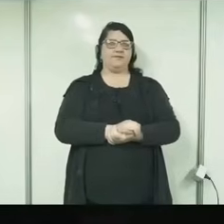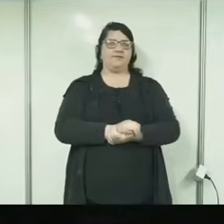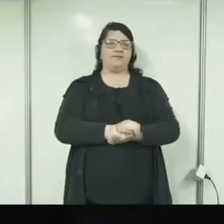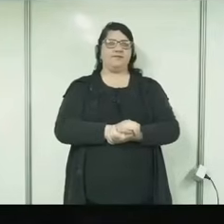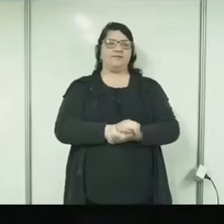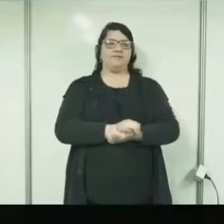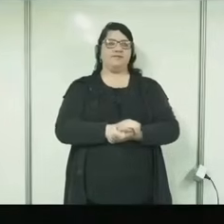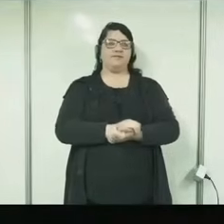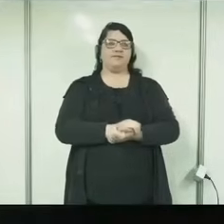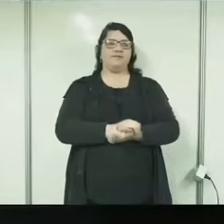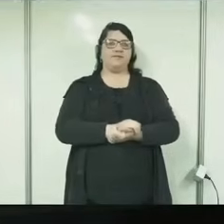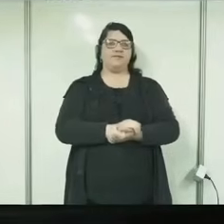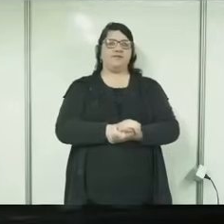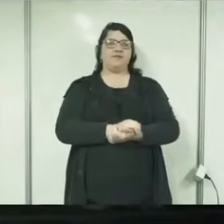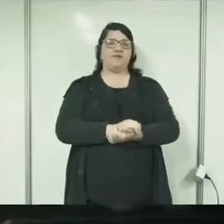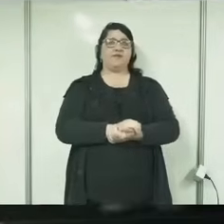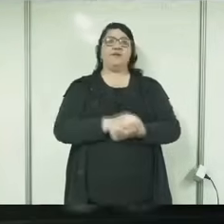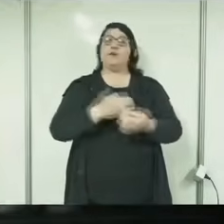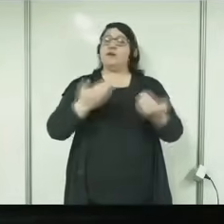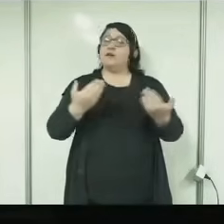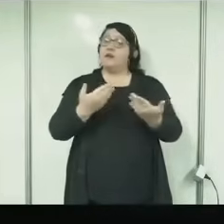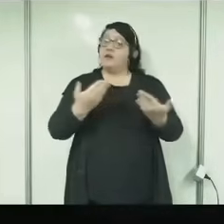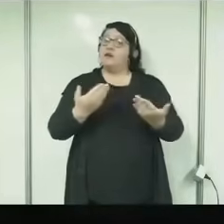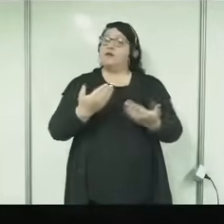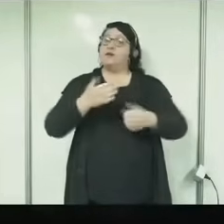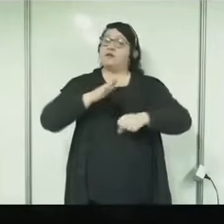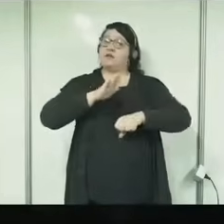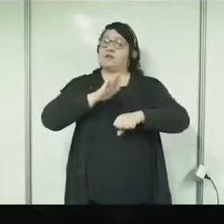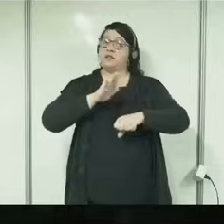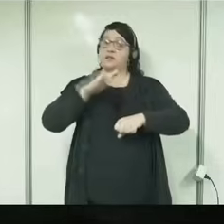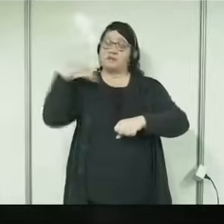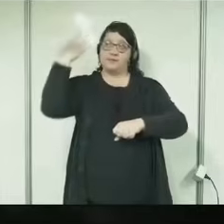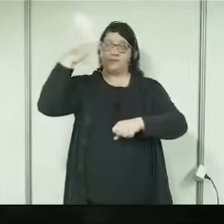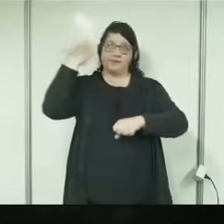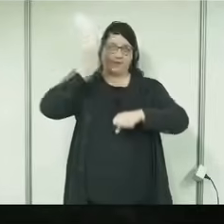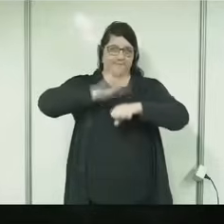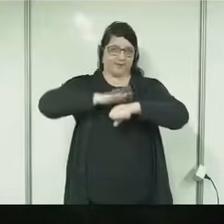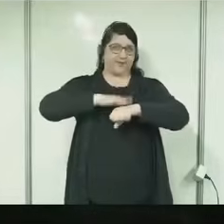Essa aqui, ó, é uma versão minha também.